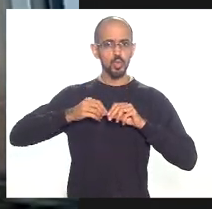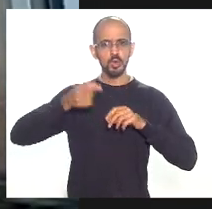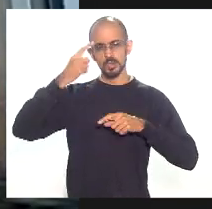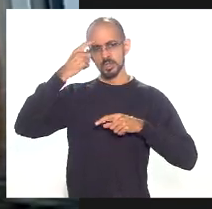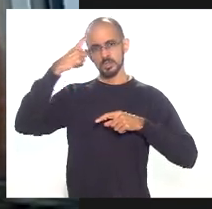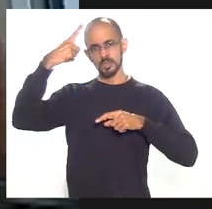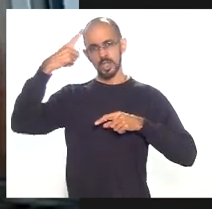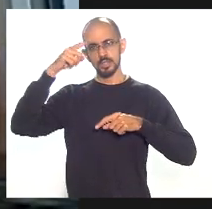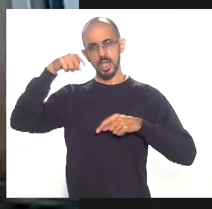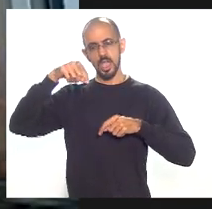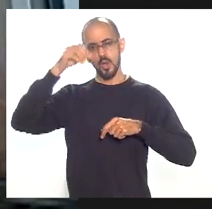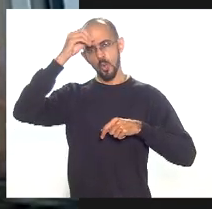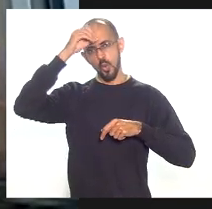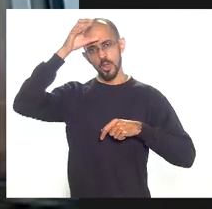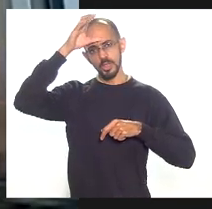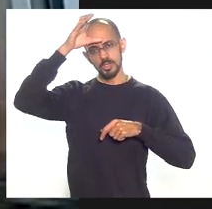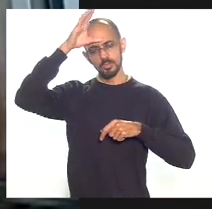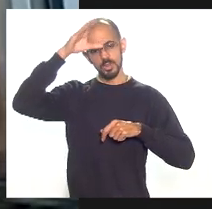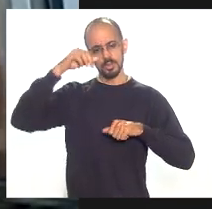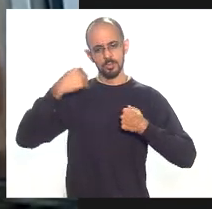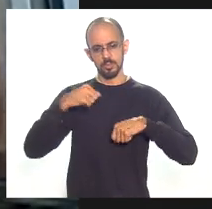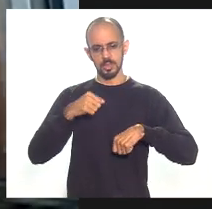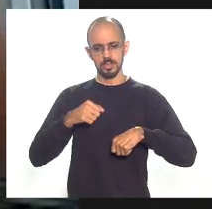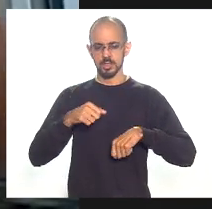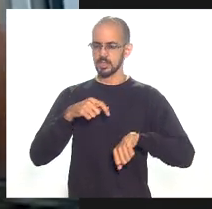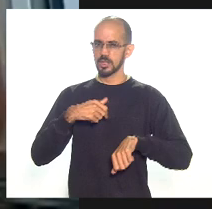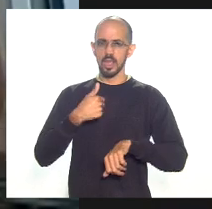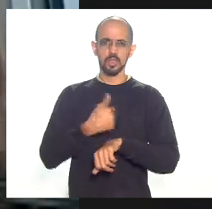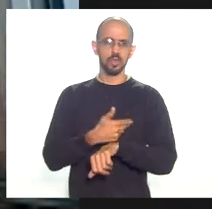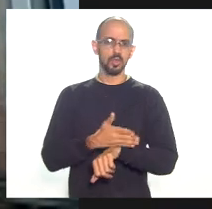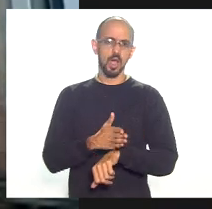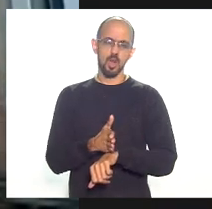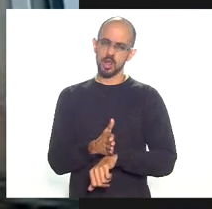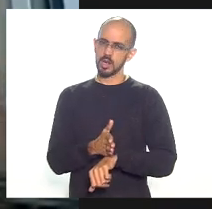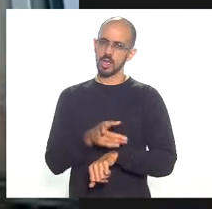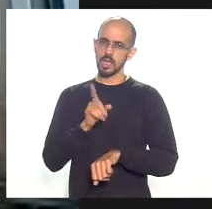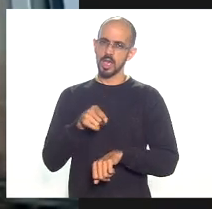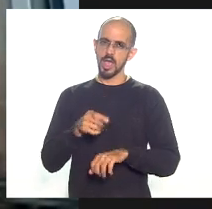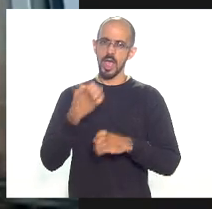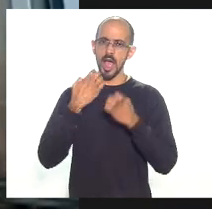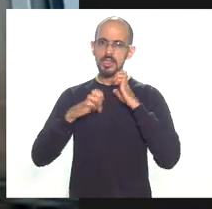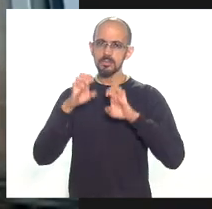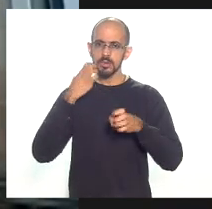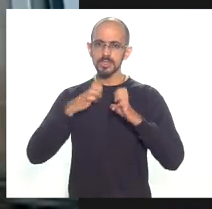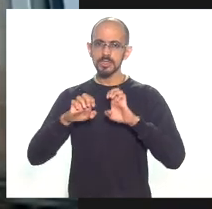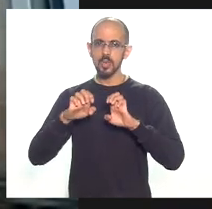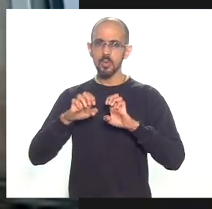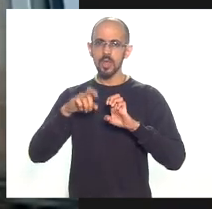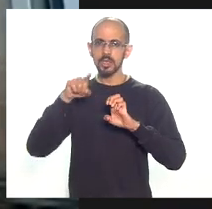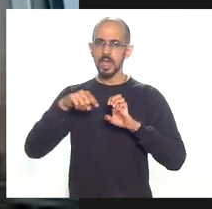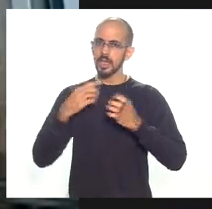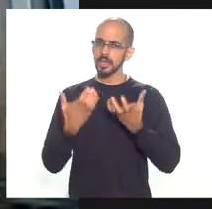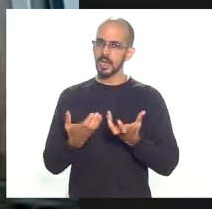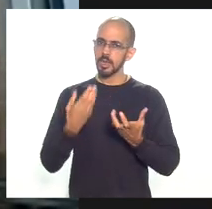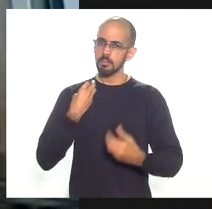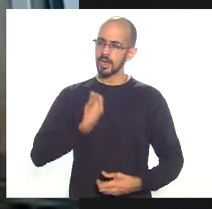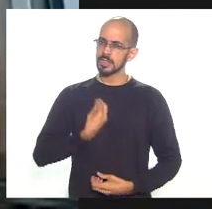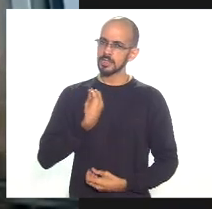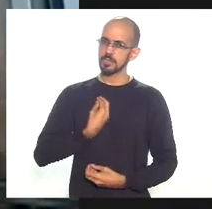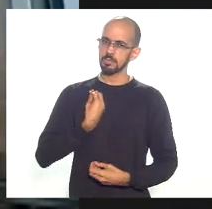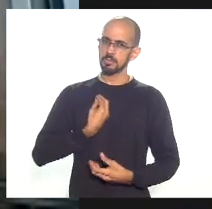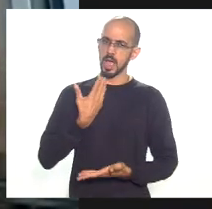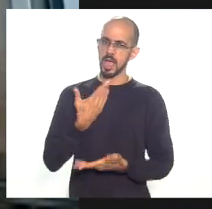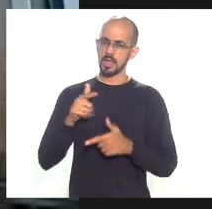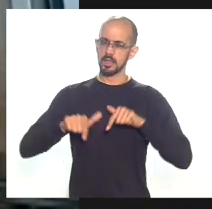conhecimento que tem que estar ali a todo momento a expressão mais simples de estudantes de querer participar das atividades escolares